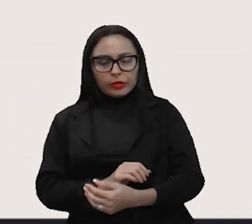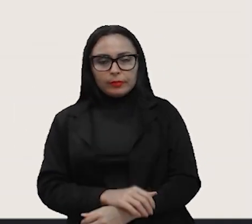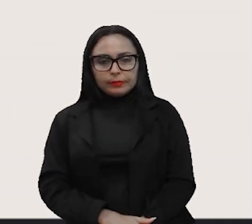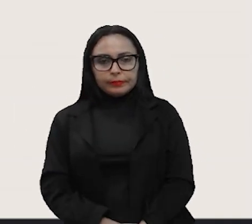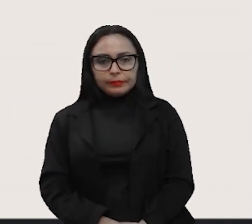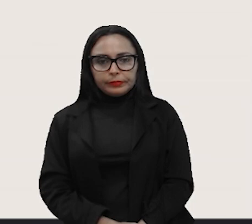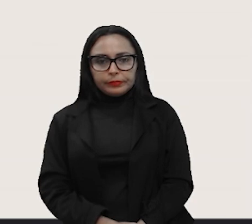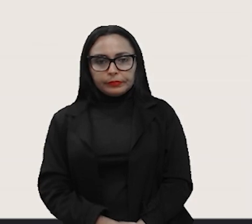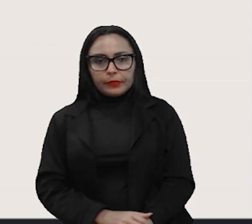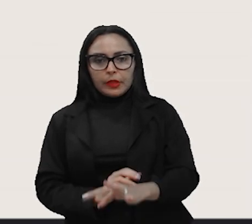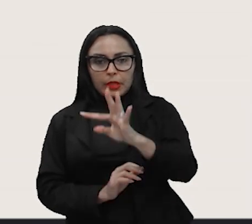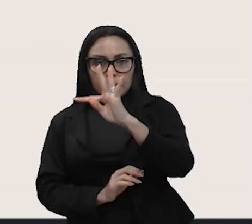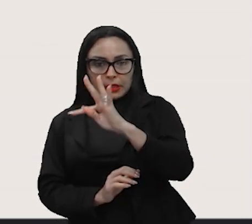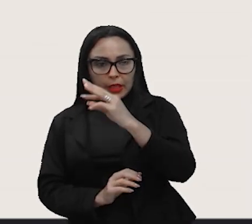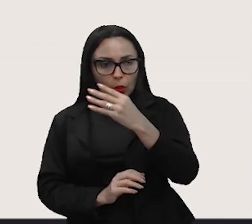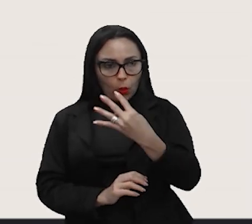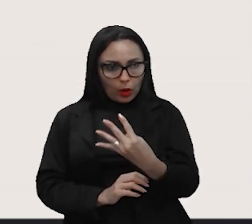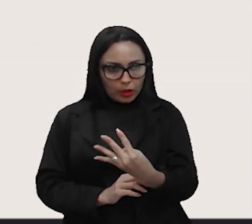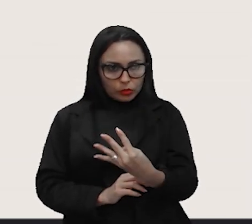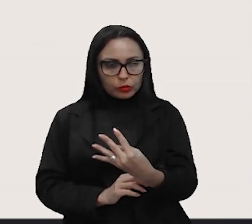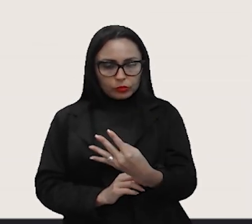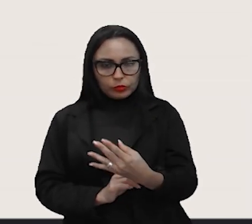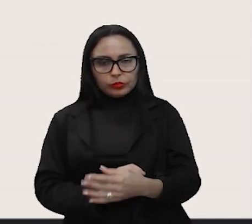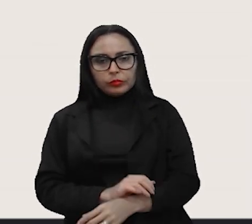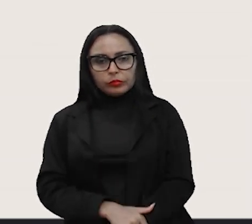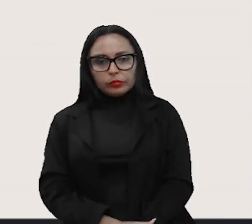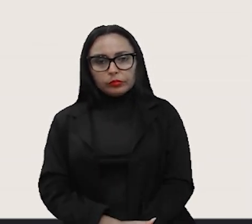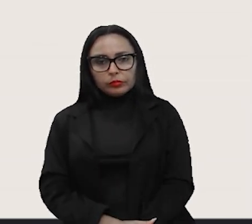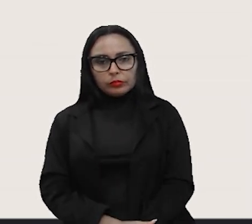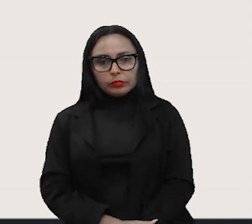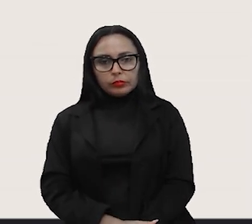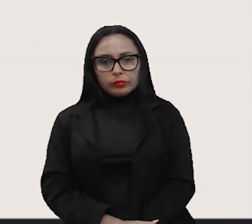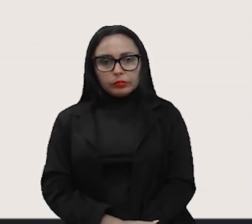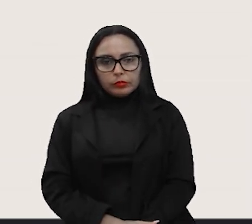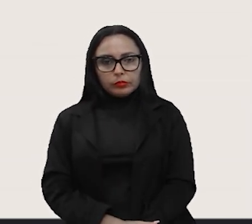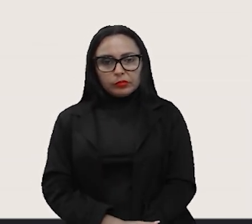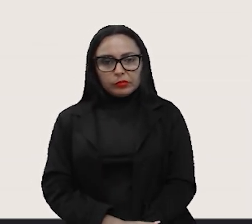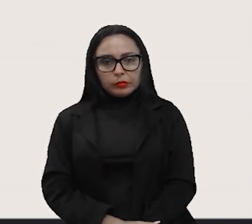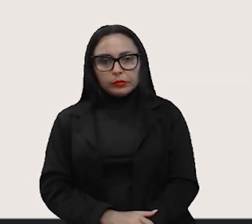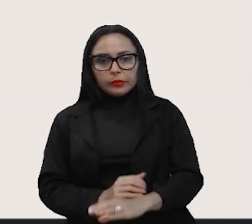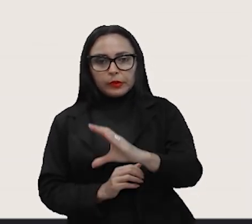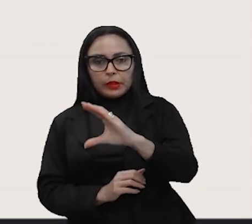de T4 e vai produzir um hormônio chamado de calcitonina.